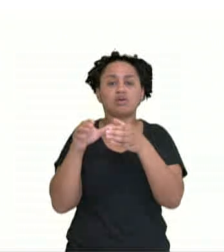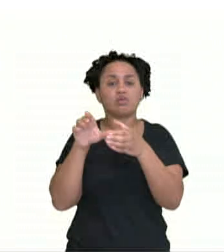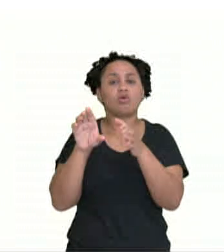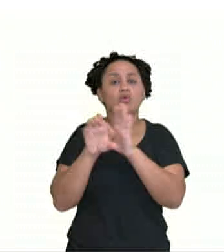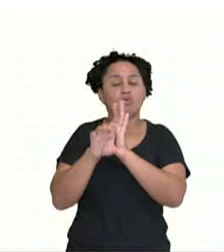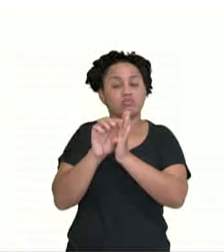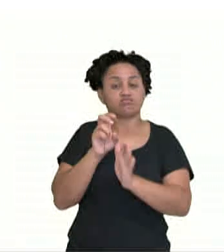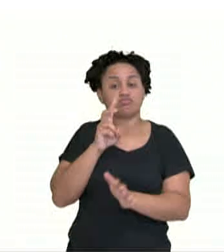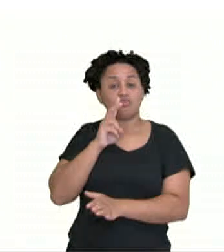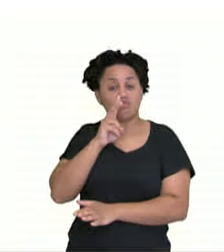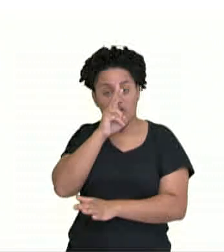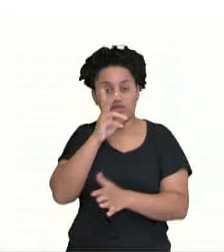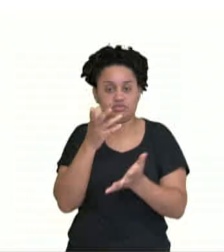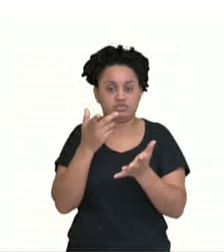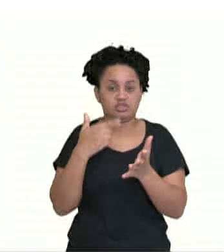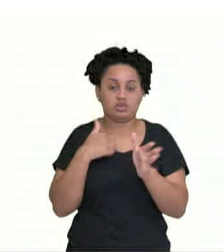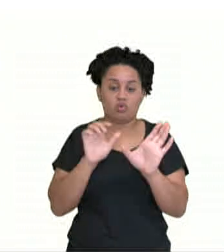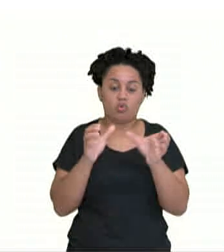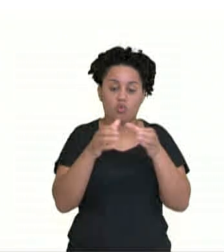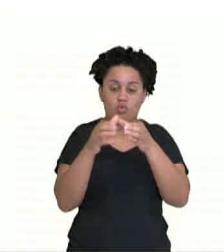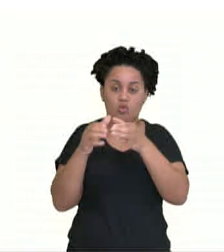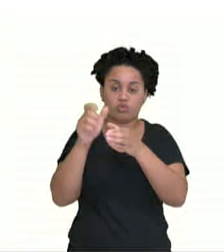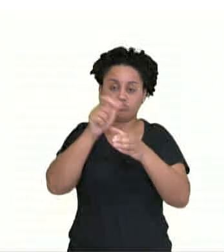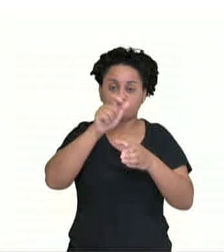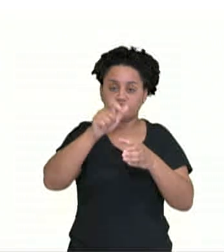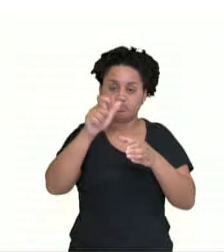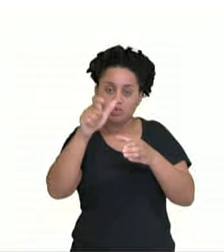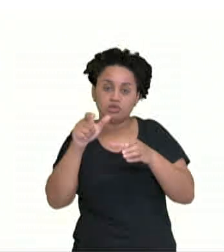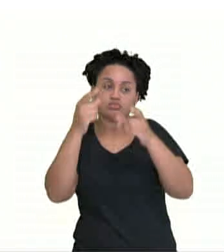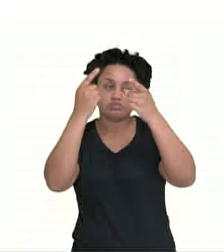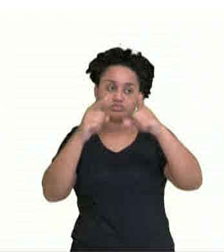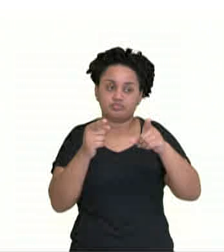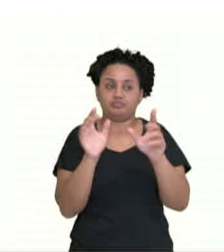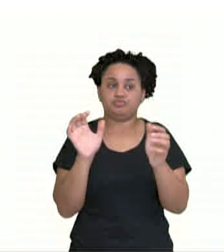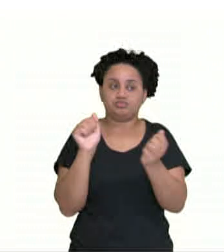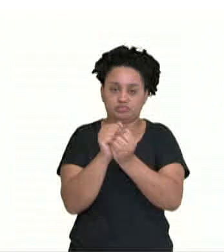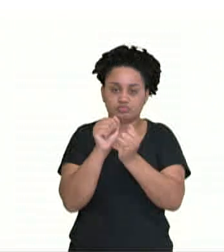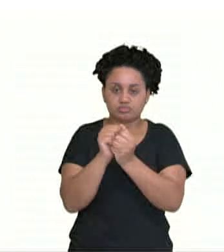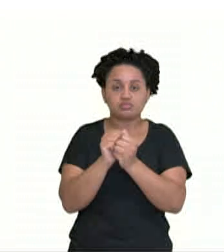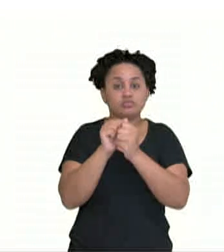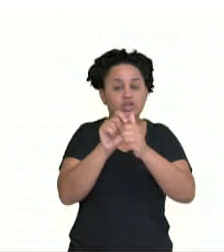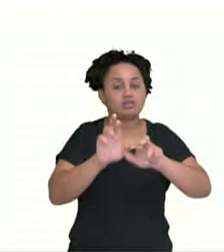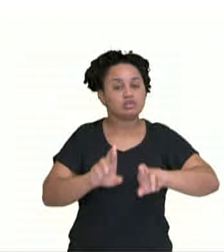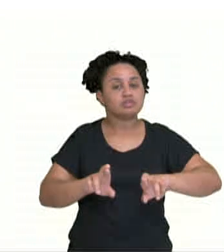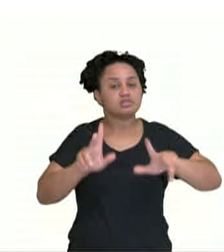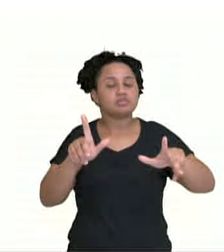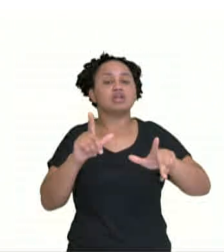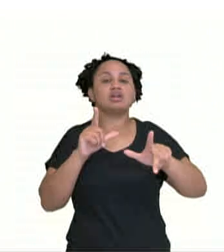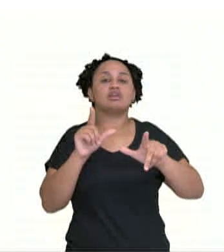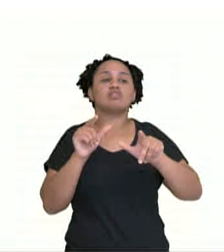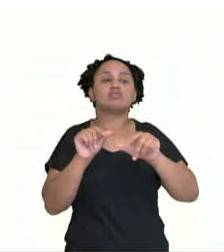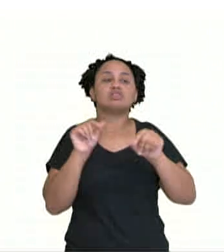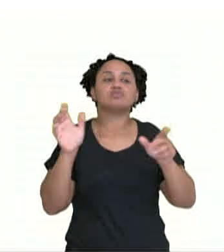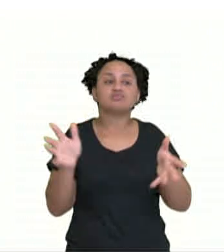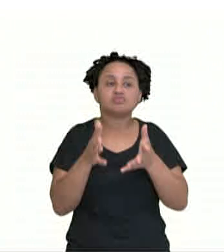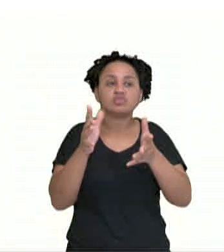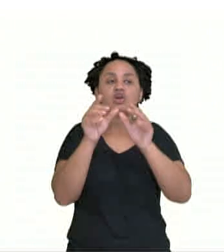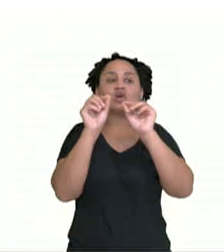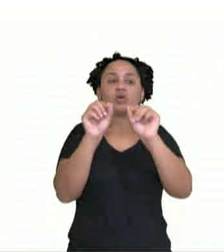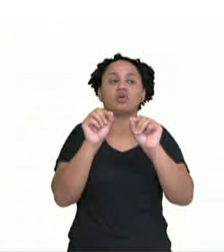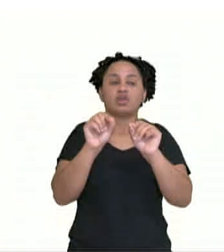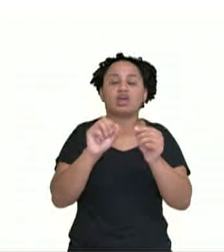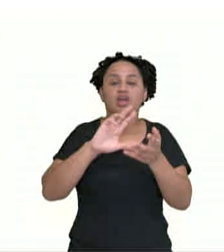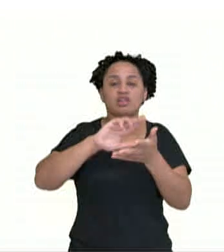orquestra, conjunto de músicos reunidos. Esta distinção reforçou a polifonia,